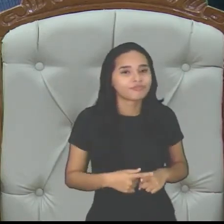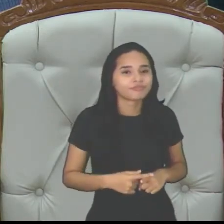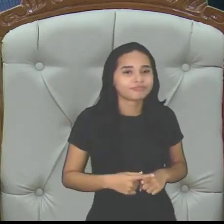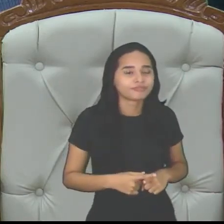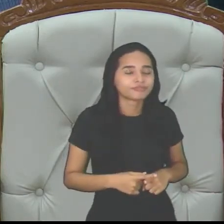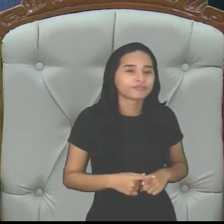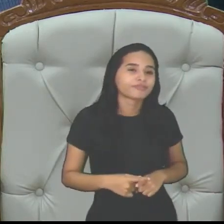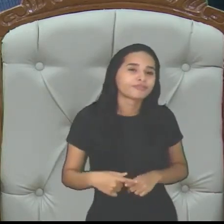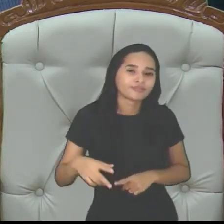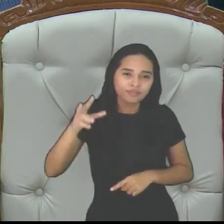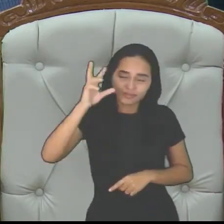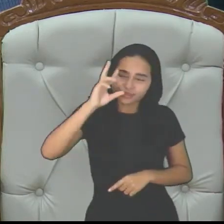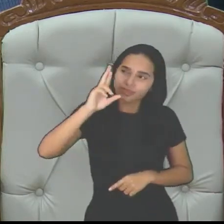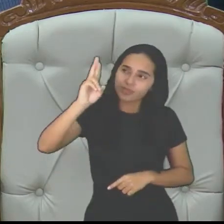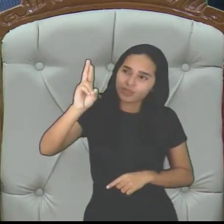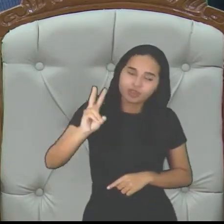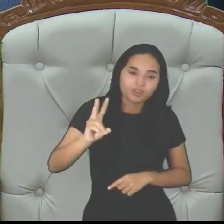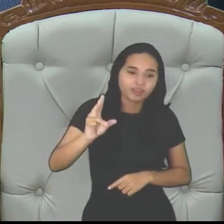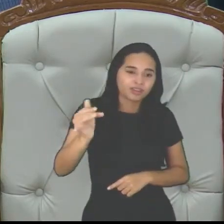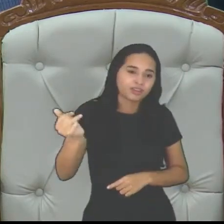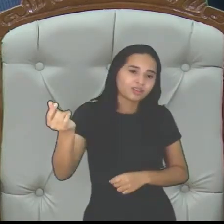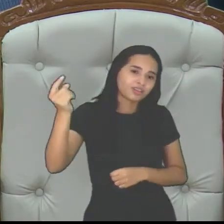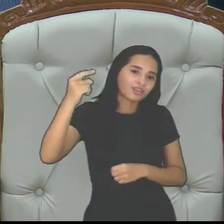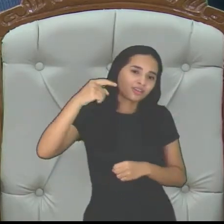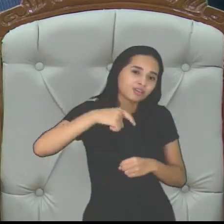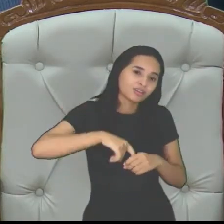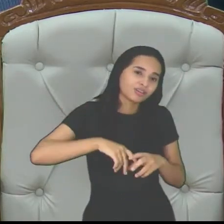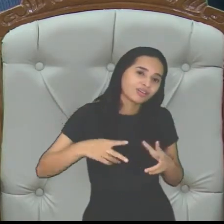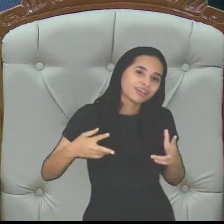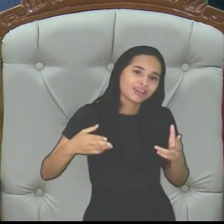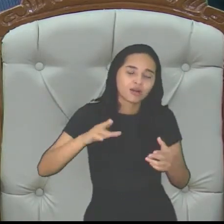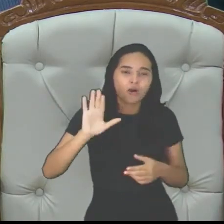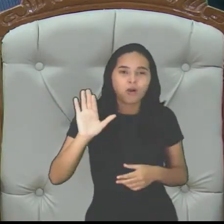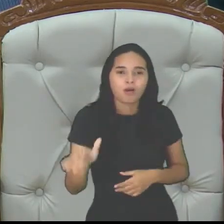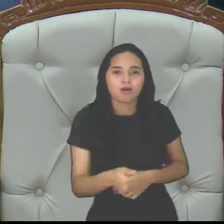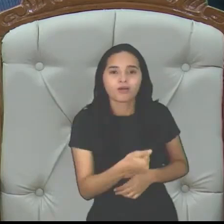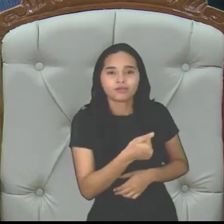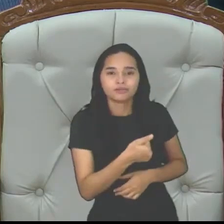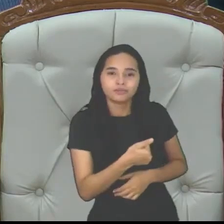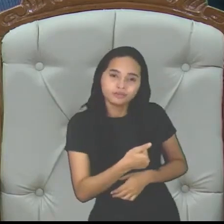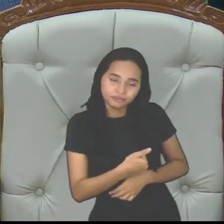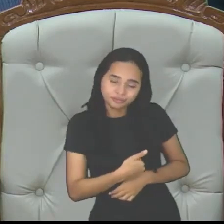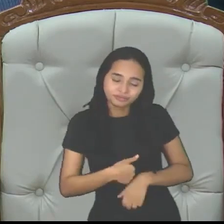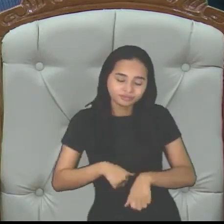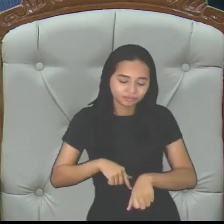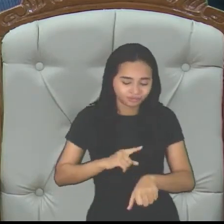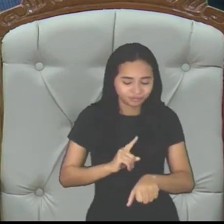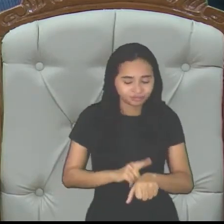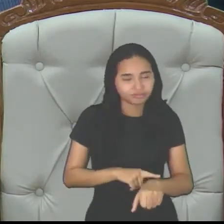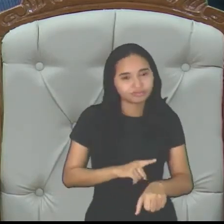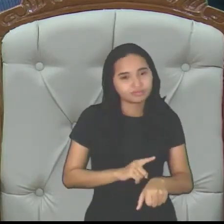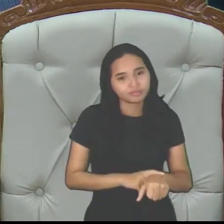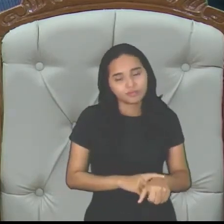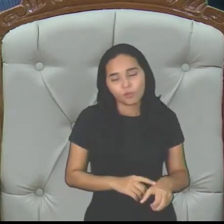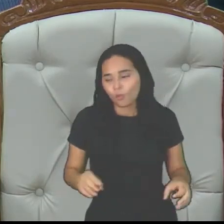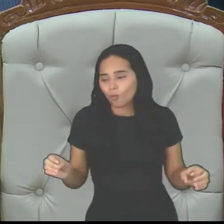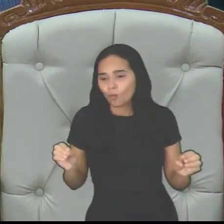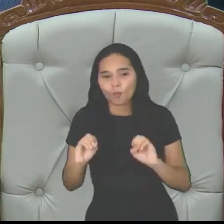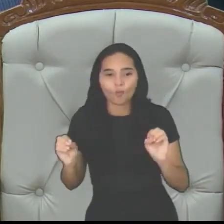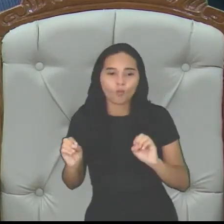Porque o Senhor virá como um ladrão, a hora que